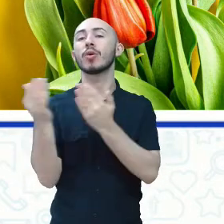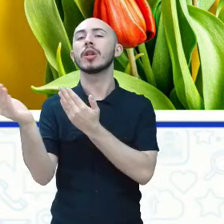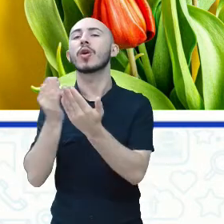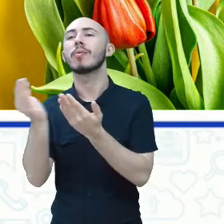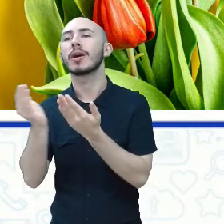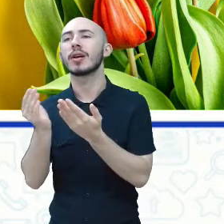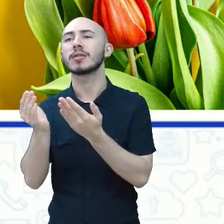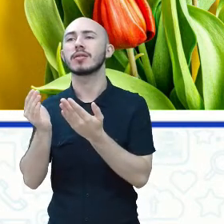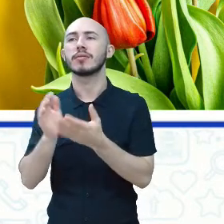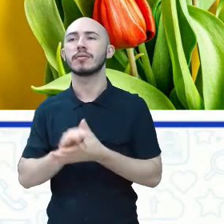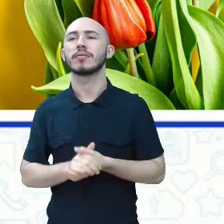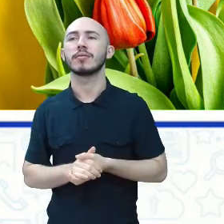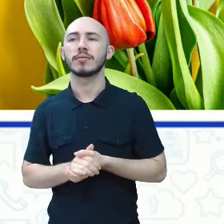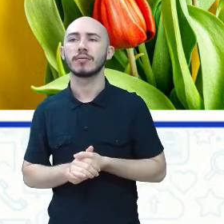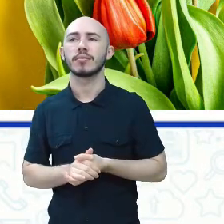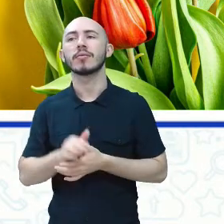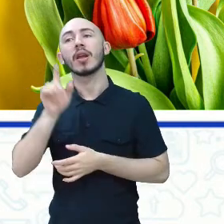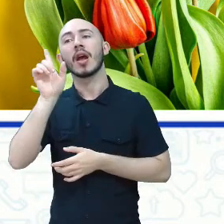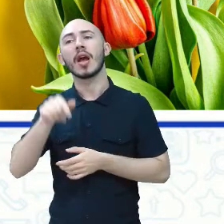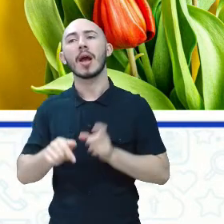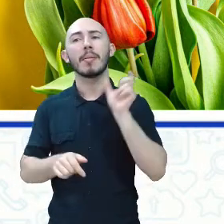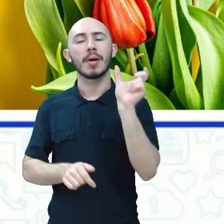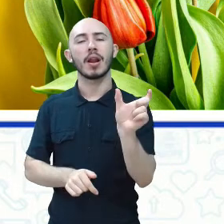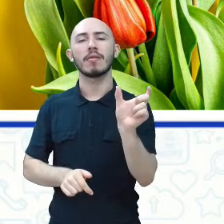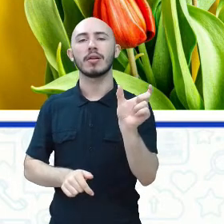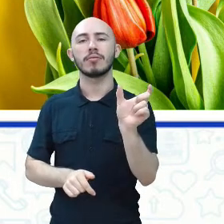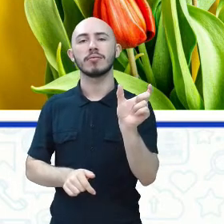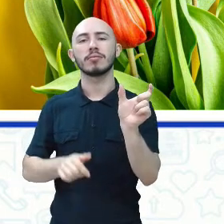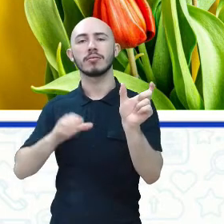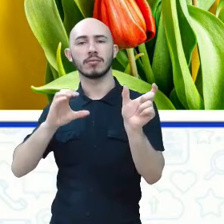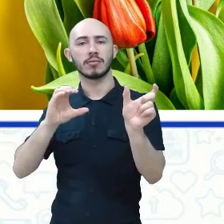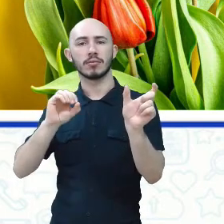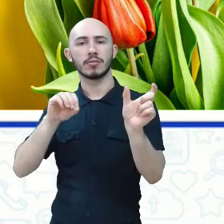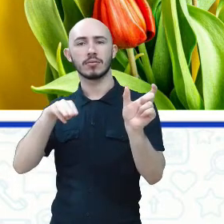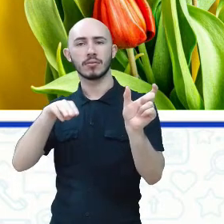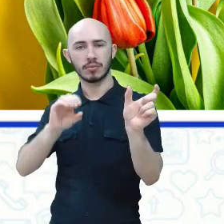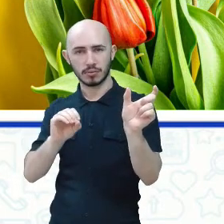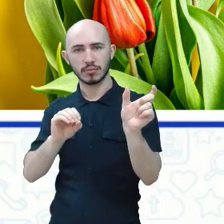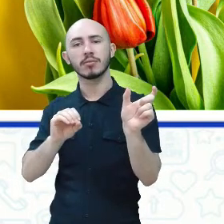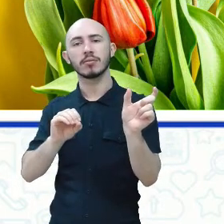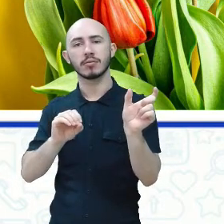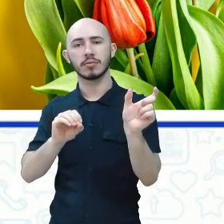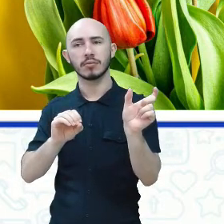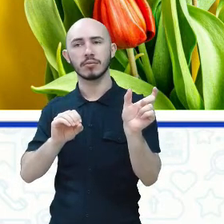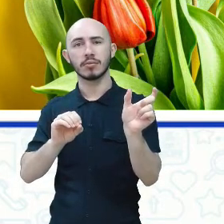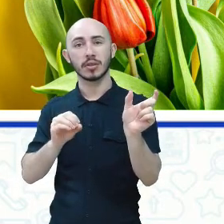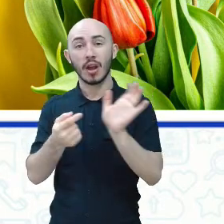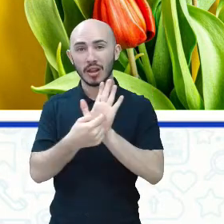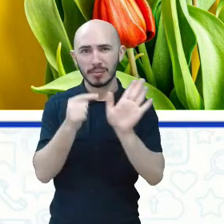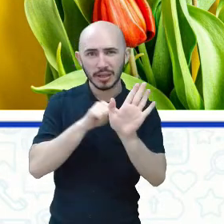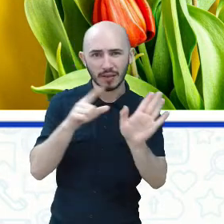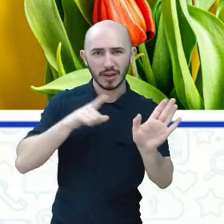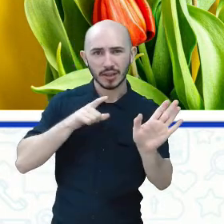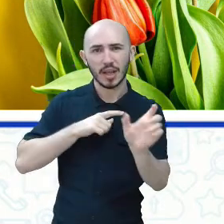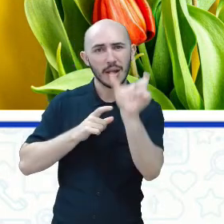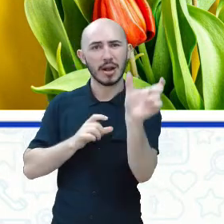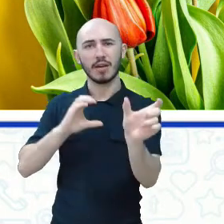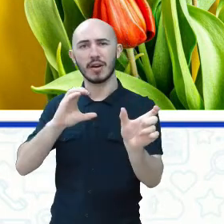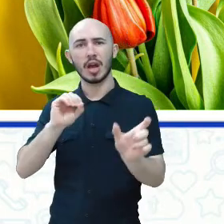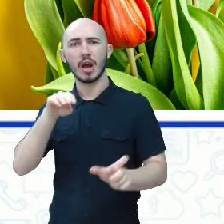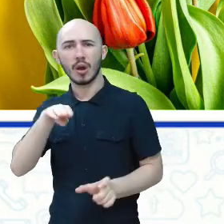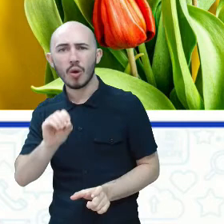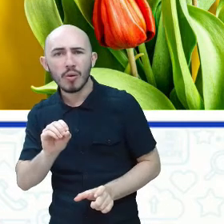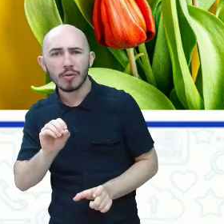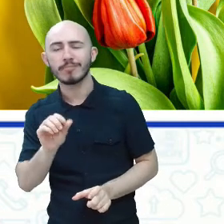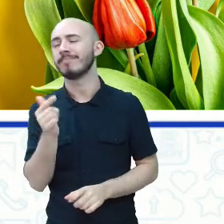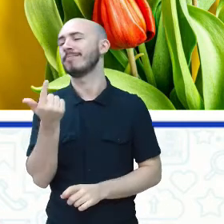comparação é a palavra como, não é? A palavra como não aparece na metáfora, né? Essa palavra